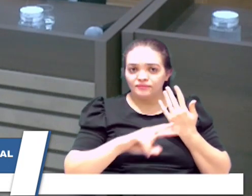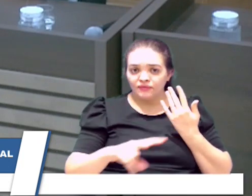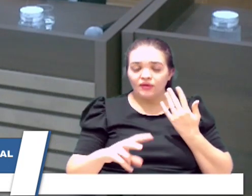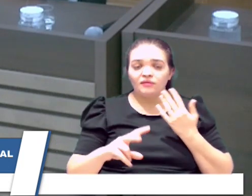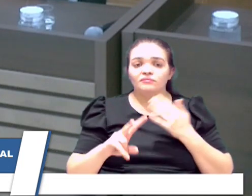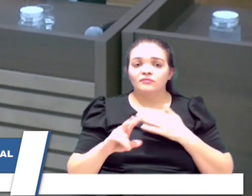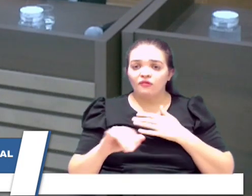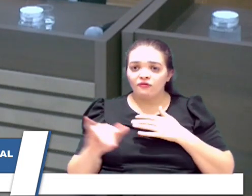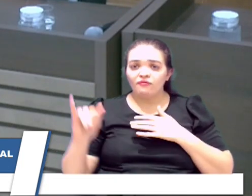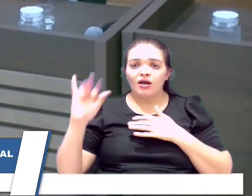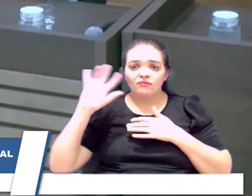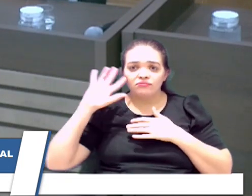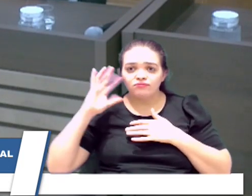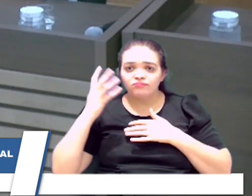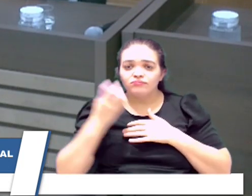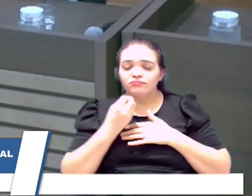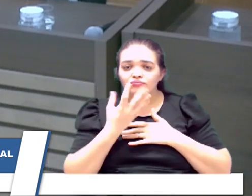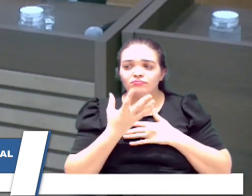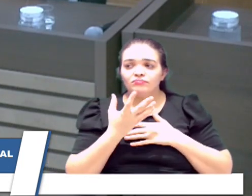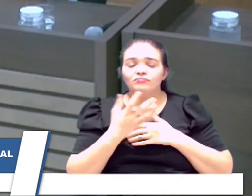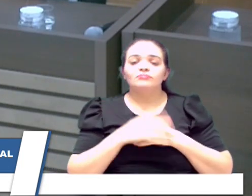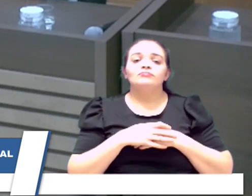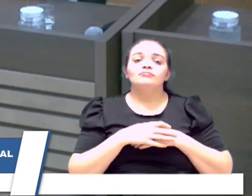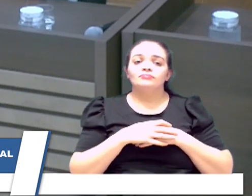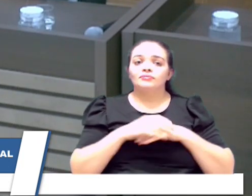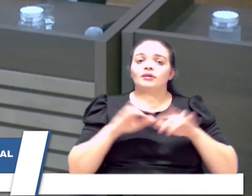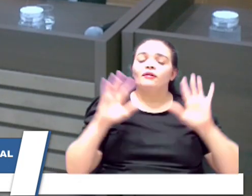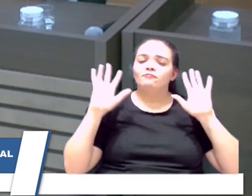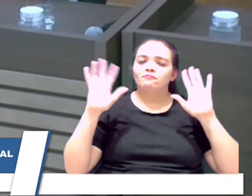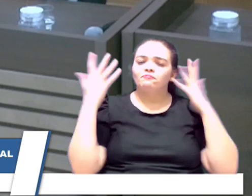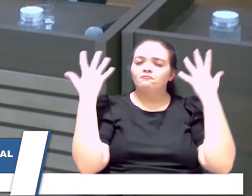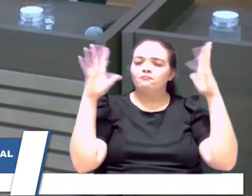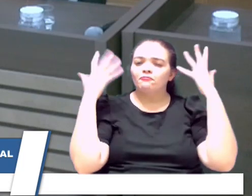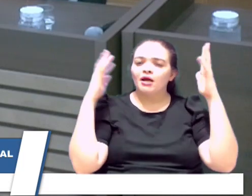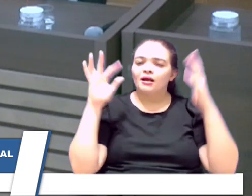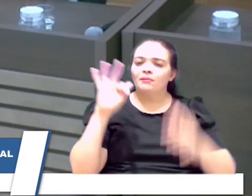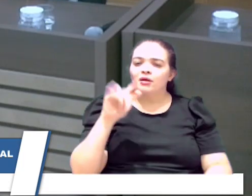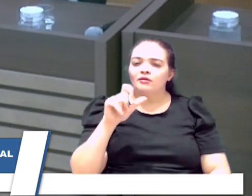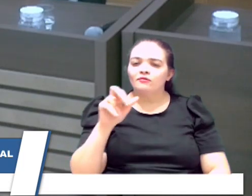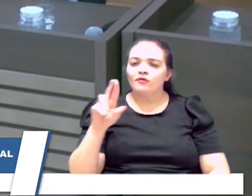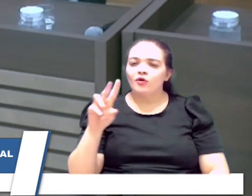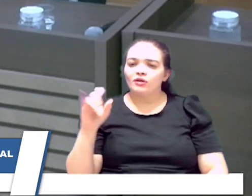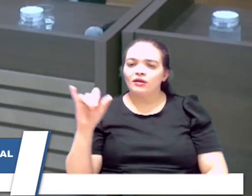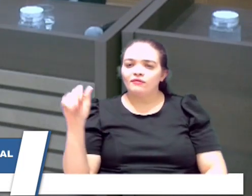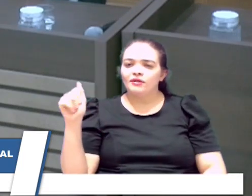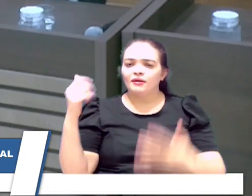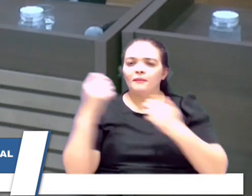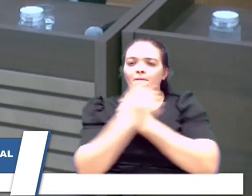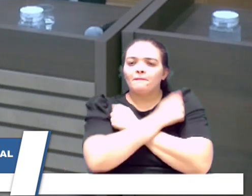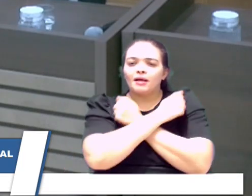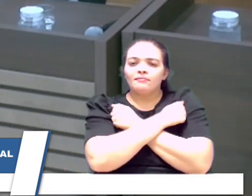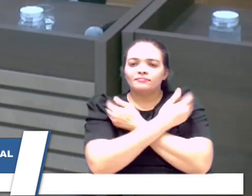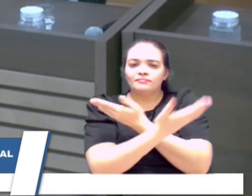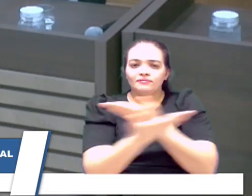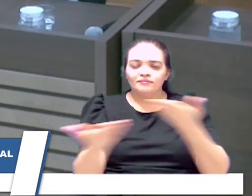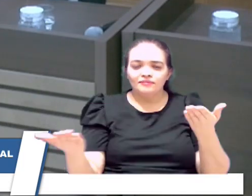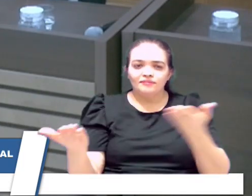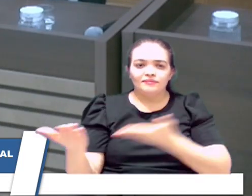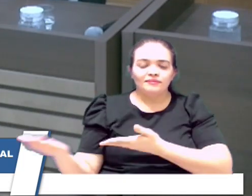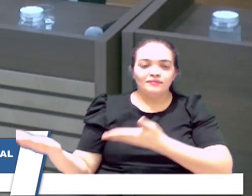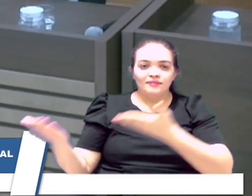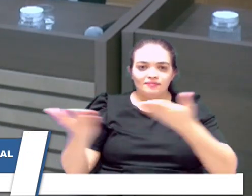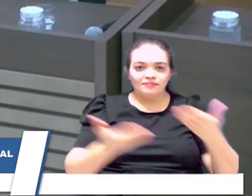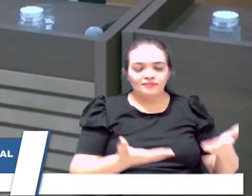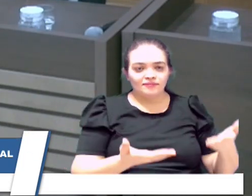vão vir aí positivos, e viva a Flor da Vida. Um abraço. Quero passar a palavra